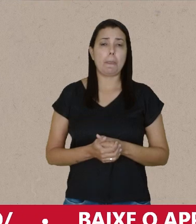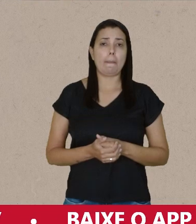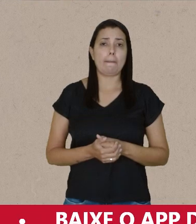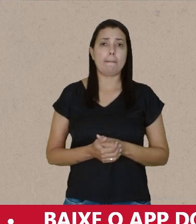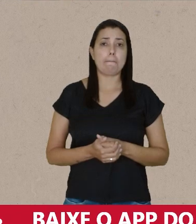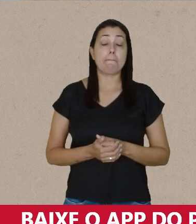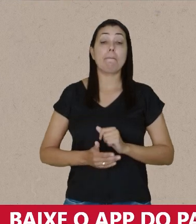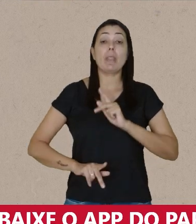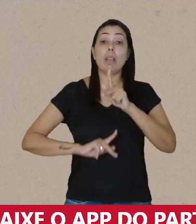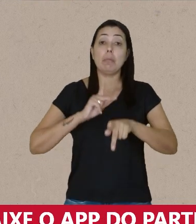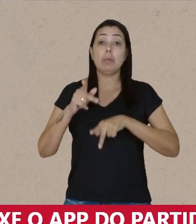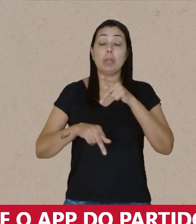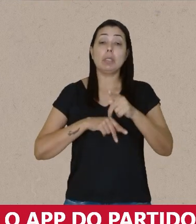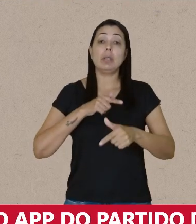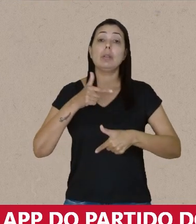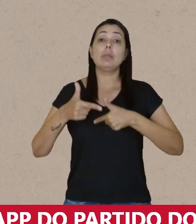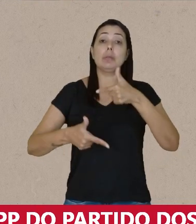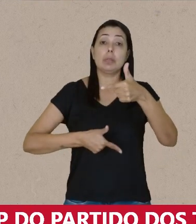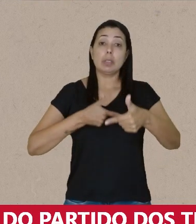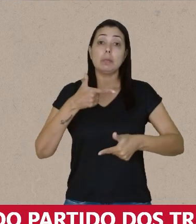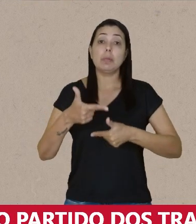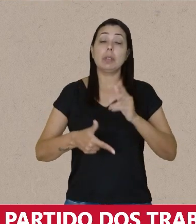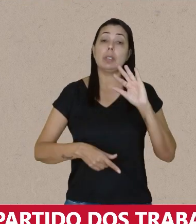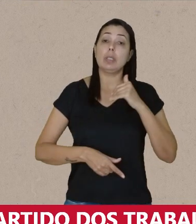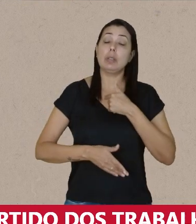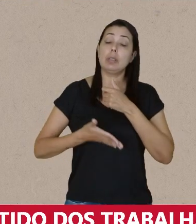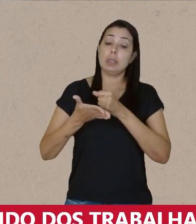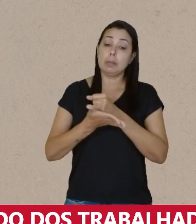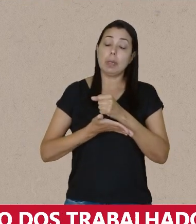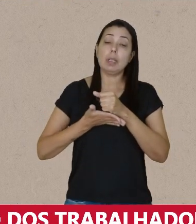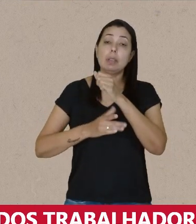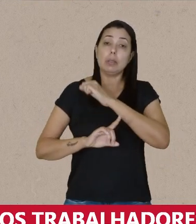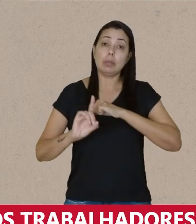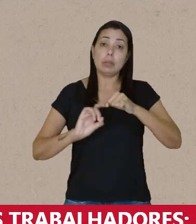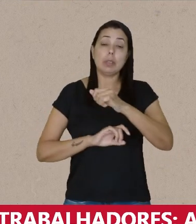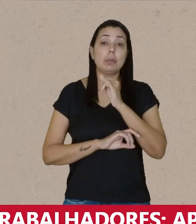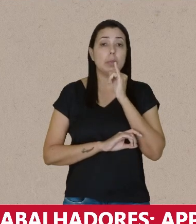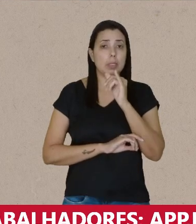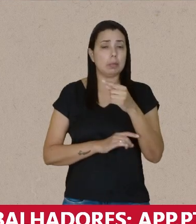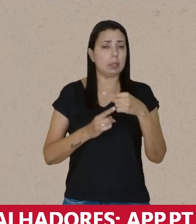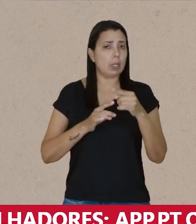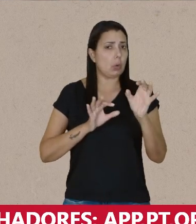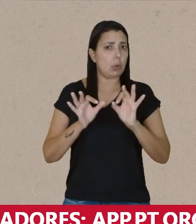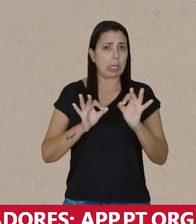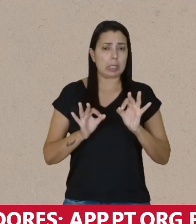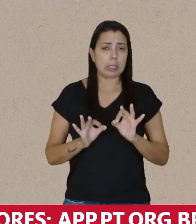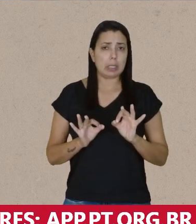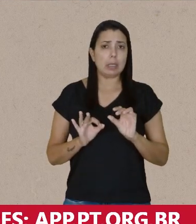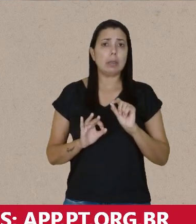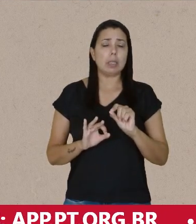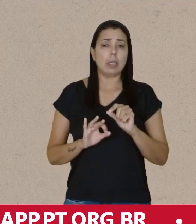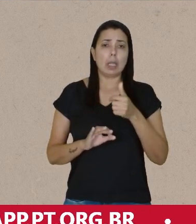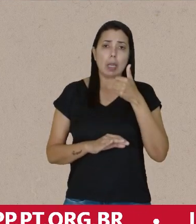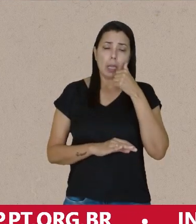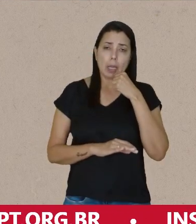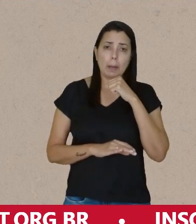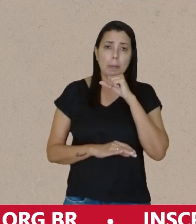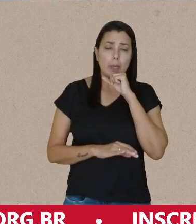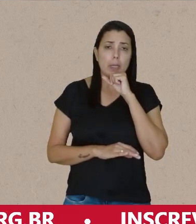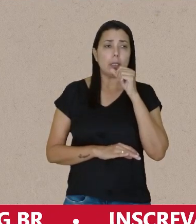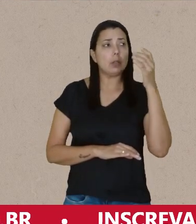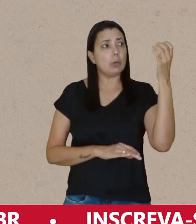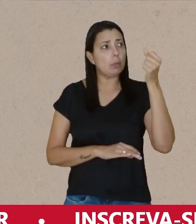a população, os trabalhadores, as nossas bases sociais. Por exemplo, por que não organizar as mães do Bolsa